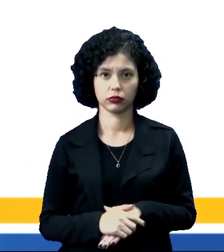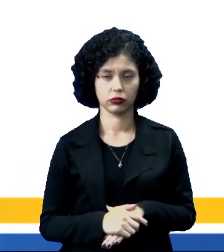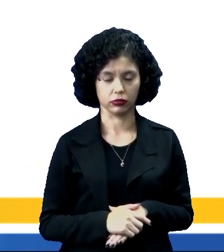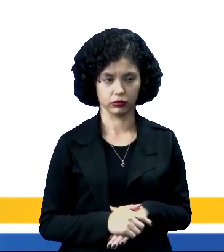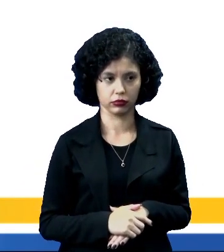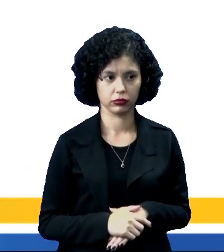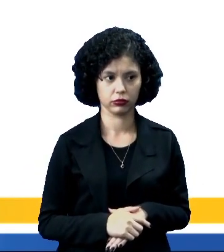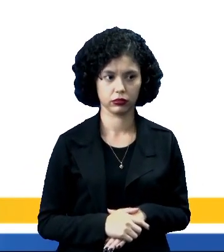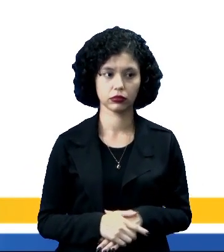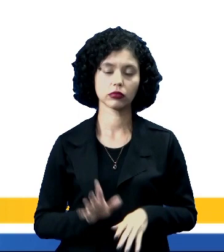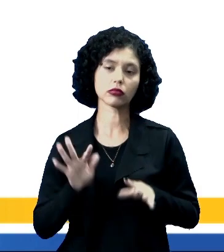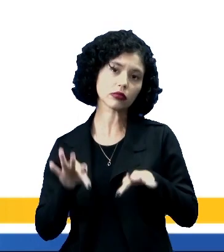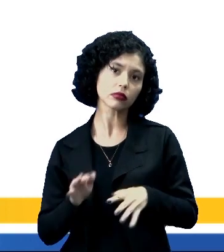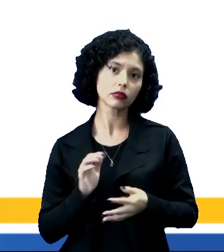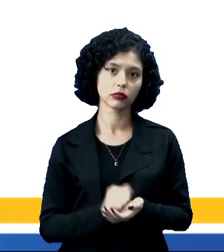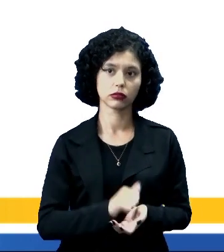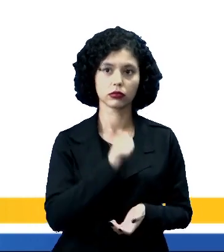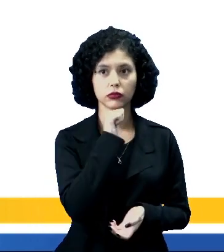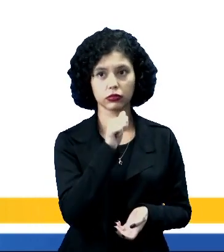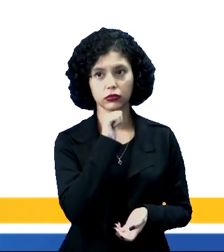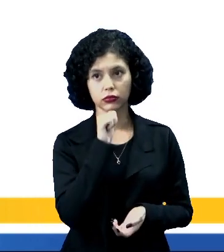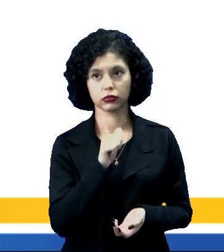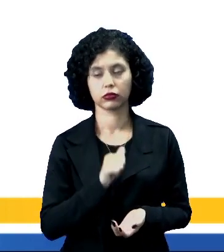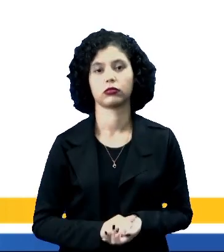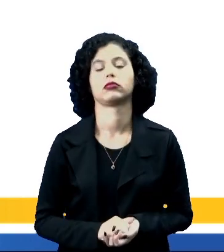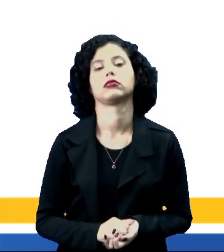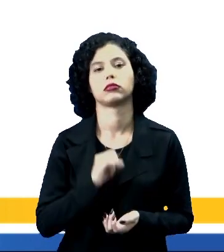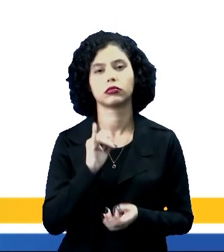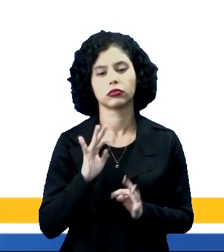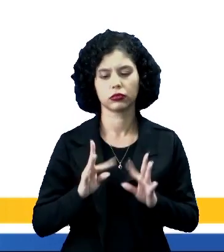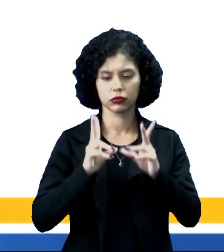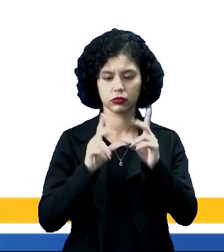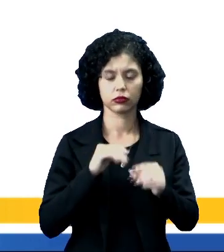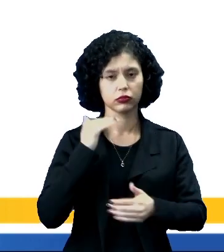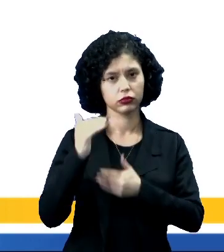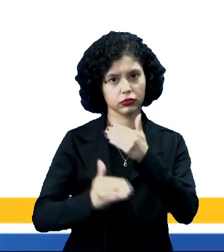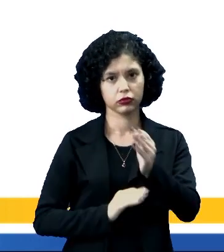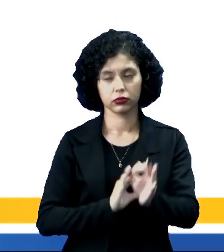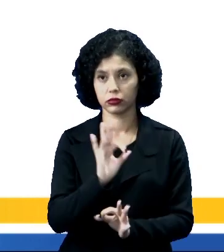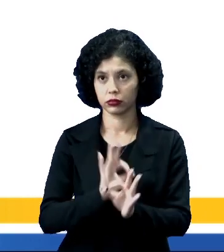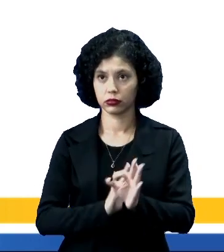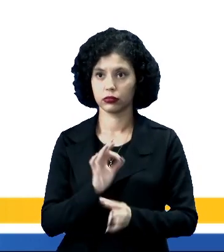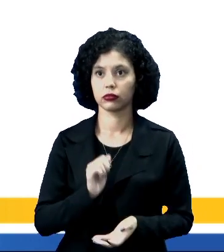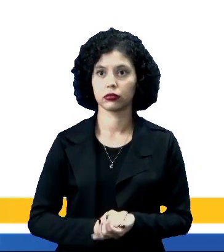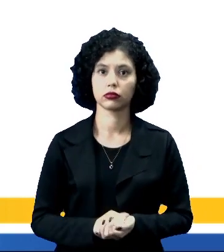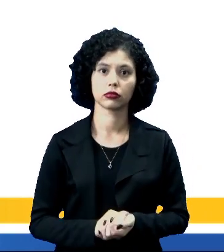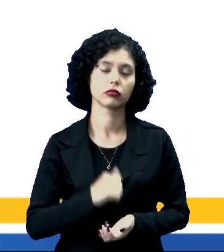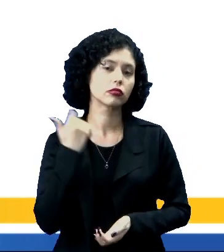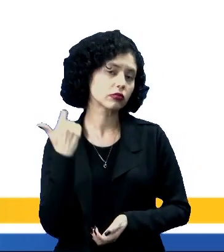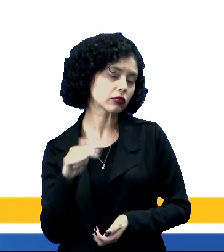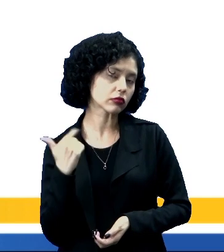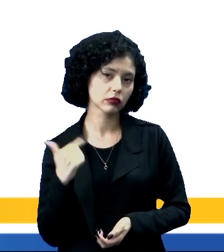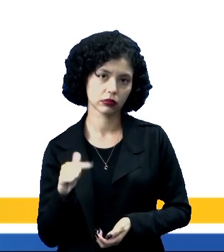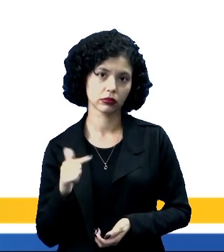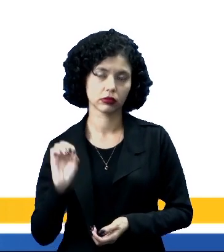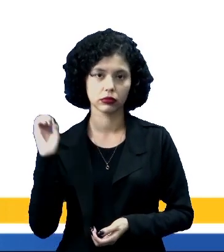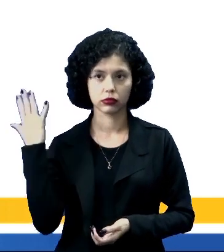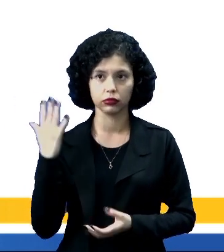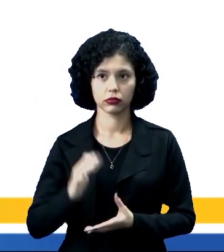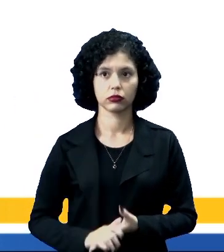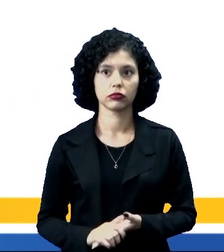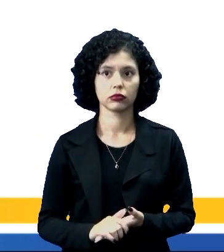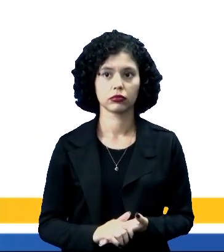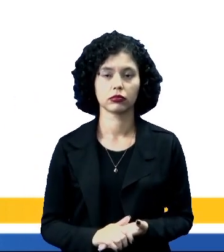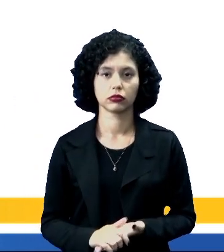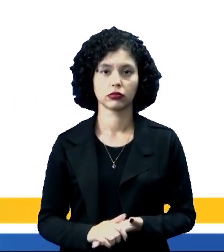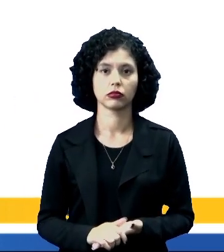E aí nós temos finalmente a fase da menstruação se houve todo aquele preparo para fecundação e a fecundação não aconteceu